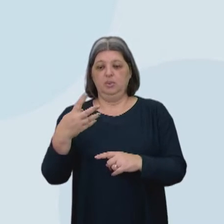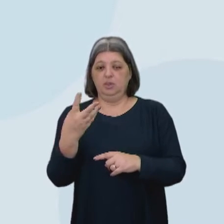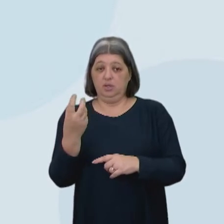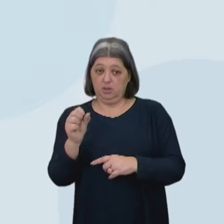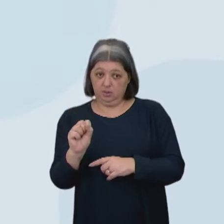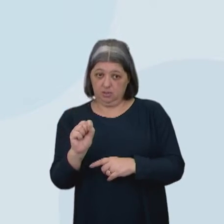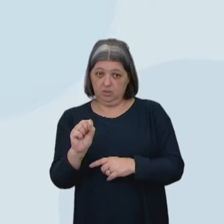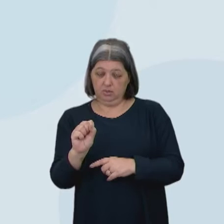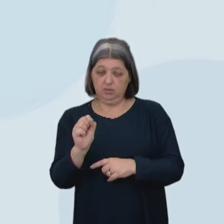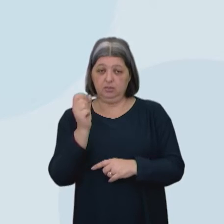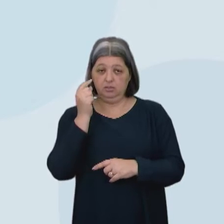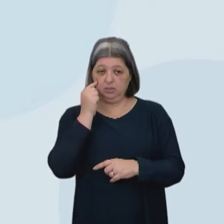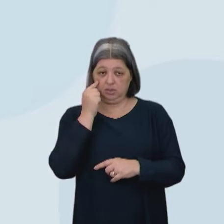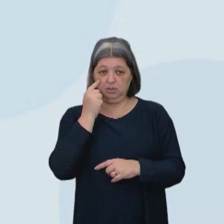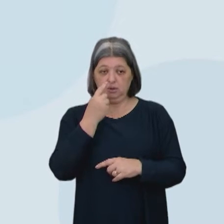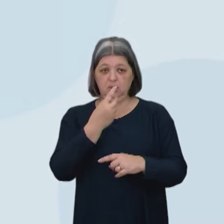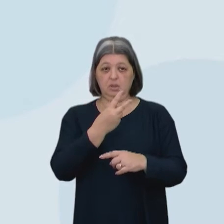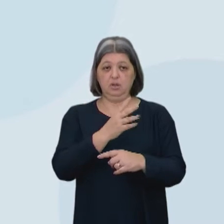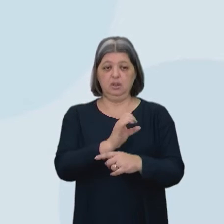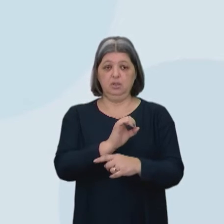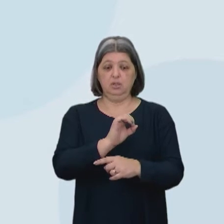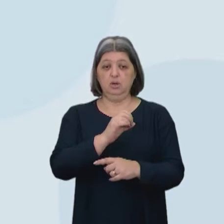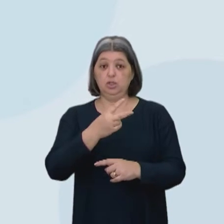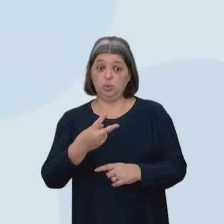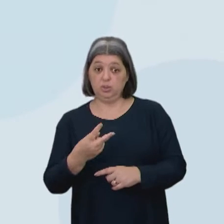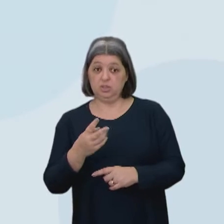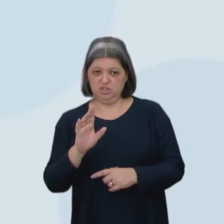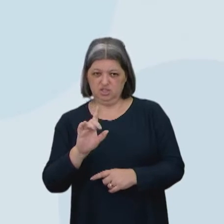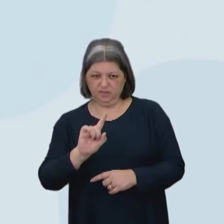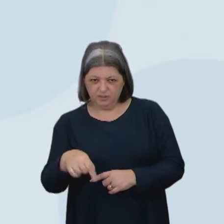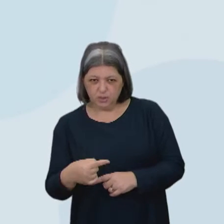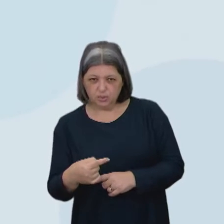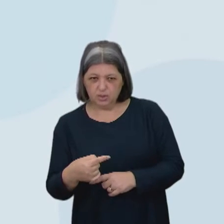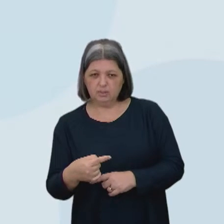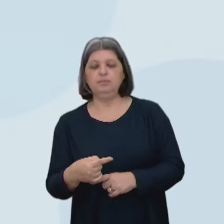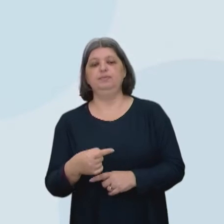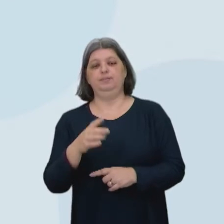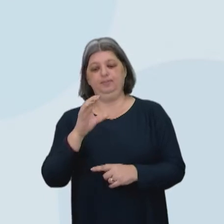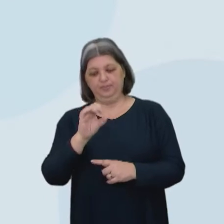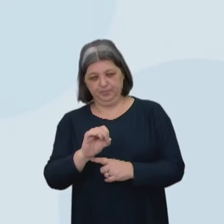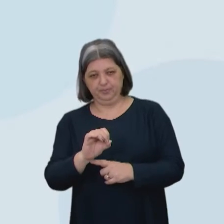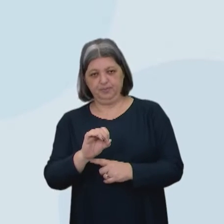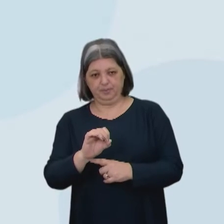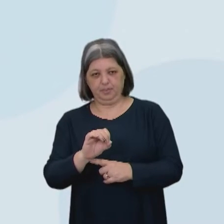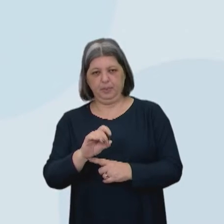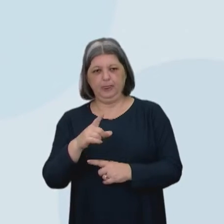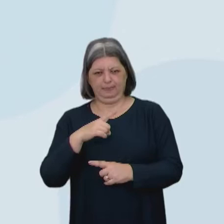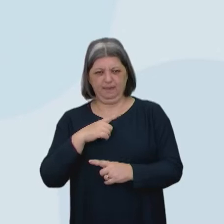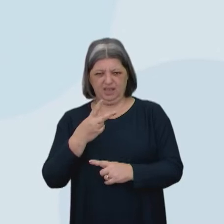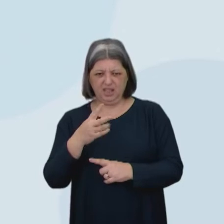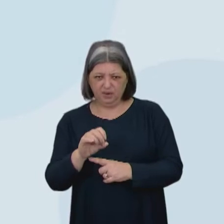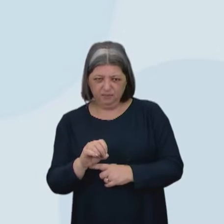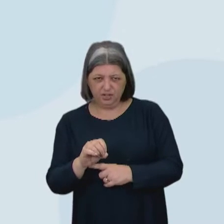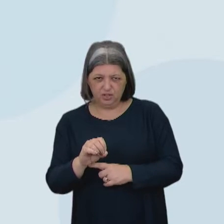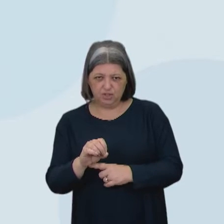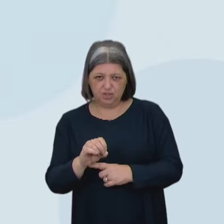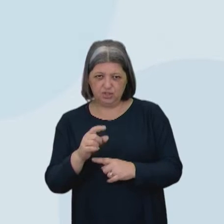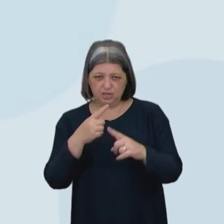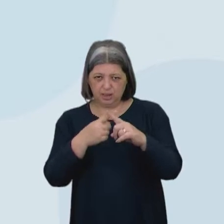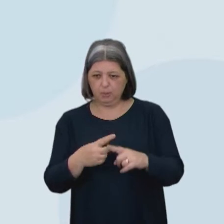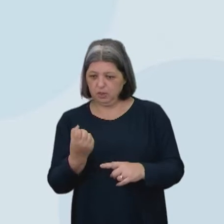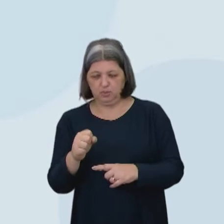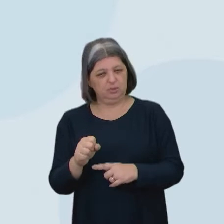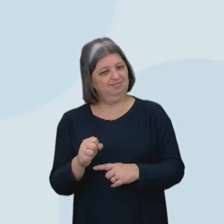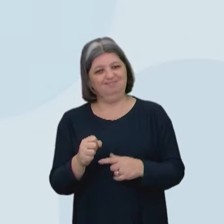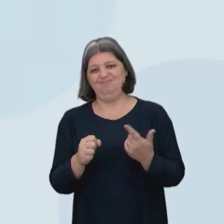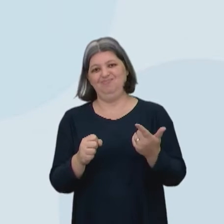50, estão sobrando aí 2. Tá bom, já tem vírgula? Coloca um 0. Tem 20 na tabuada do 8? Não. 24 não